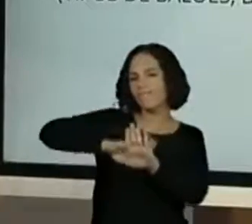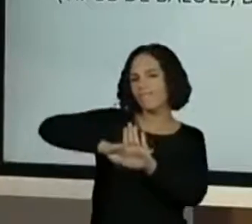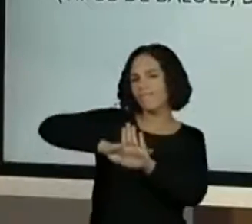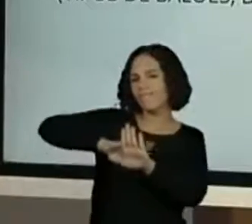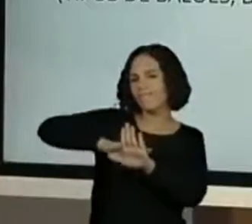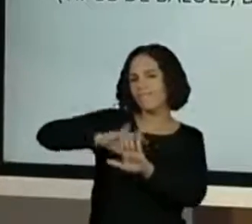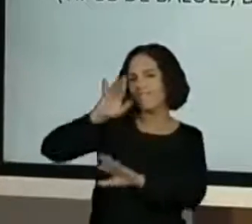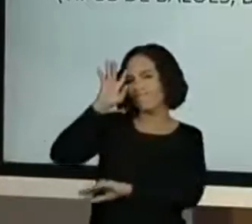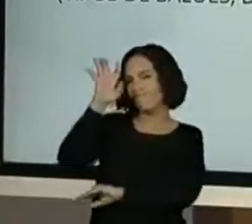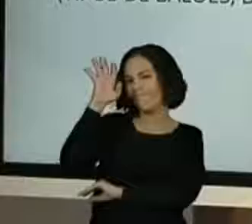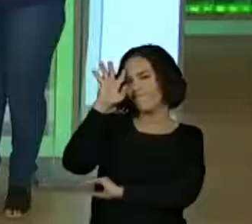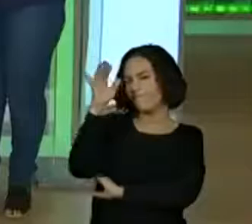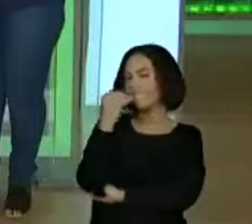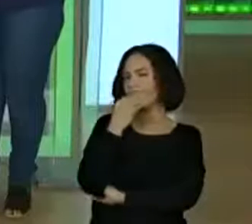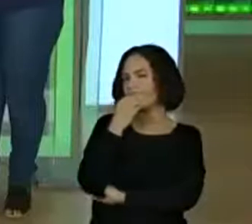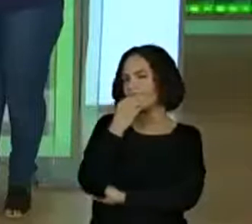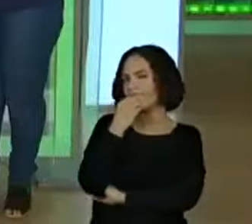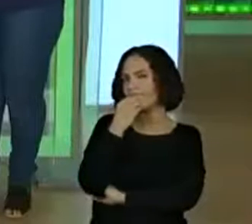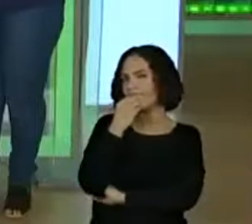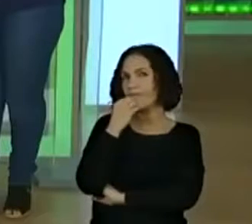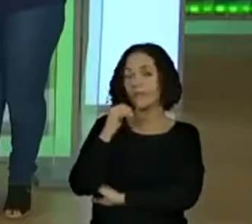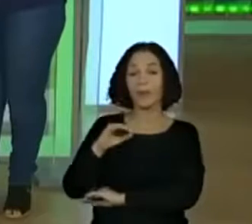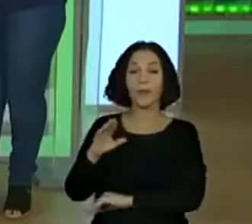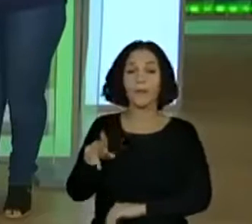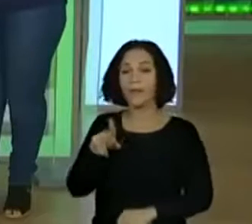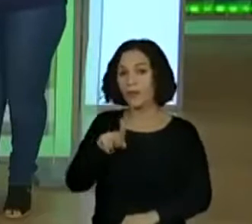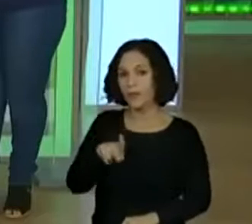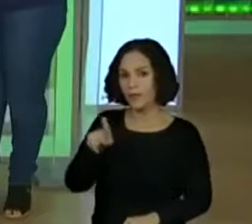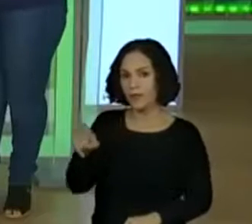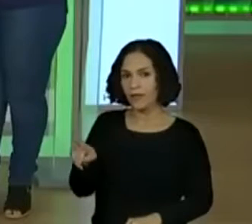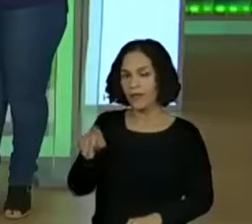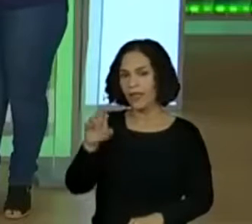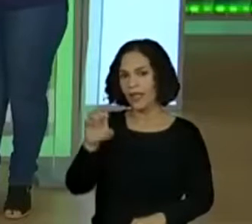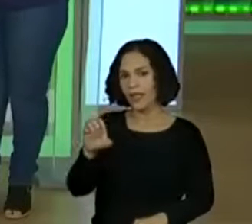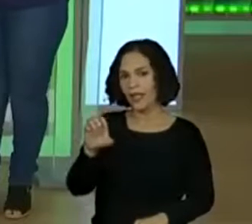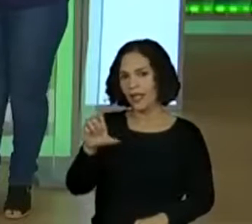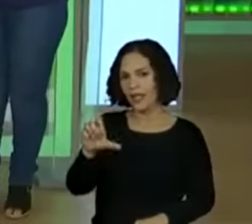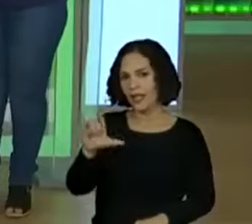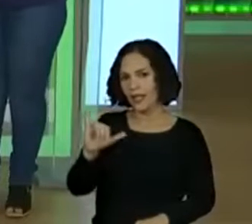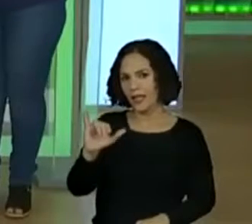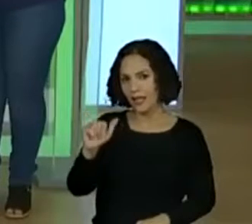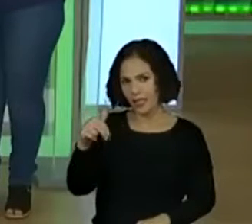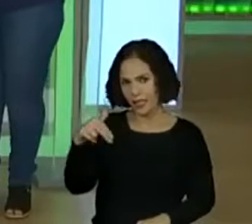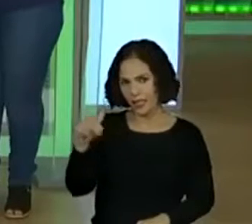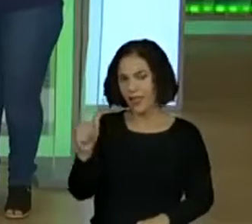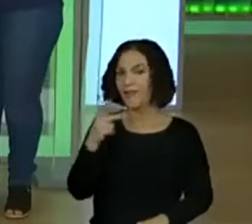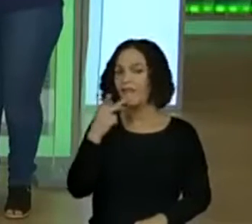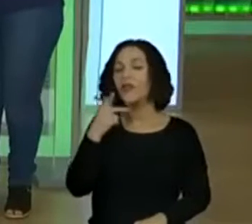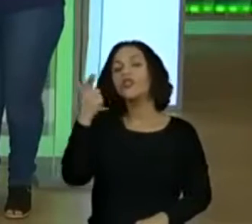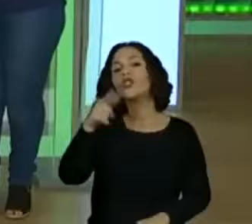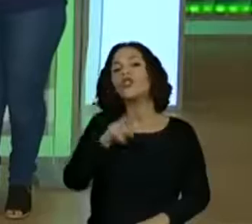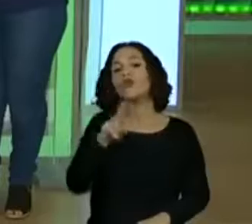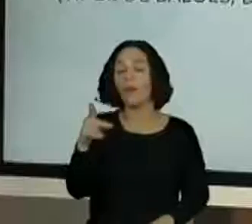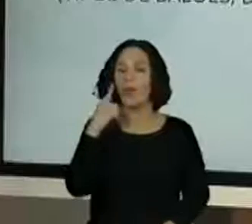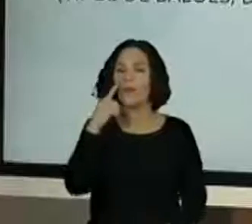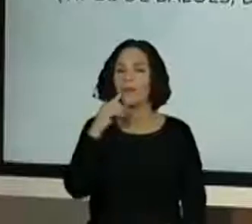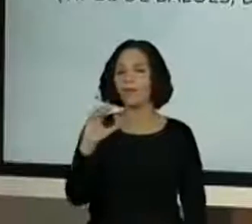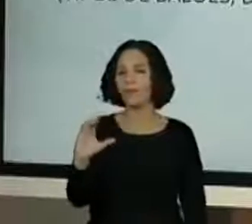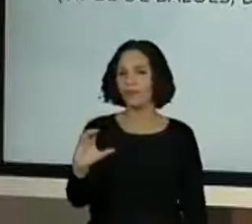gente refletir e pensar. A professora Eliana está pedindo para você repetir o nome da nossa cartunista, ah, né? Ah, tá. É a